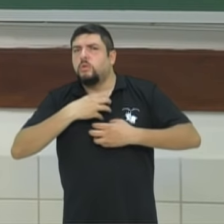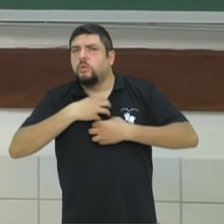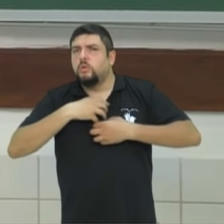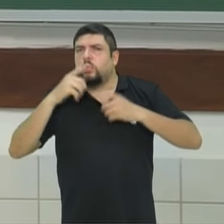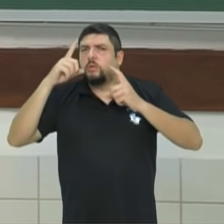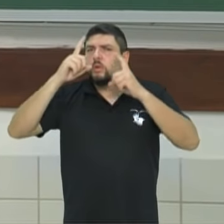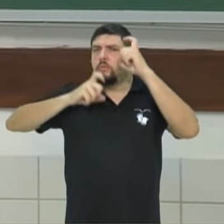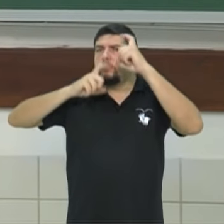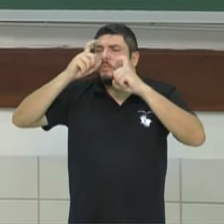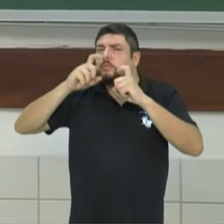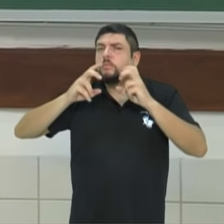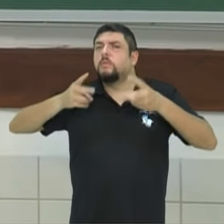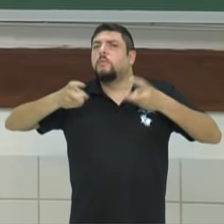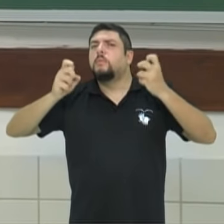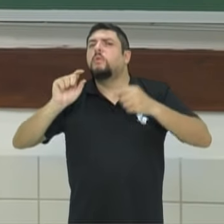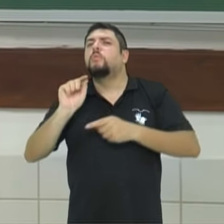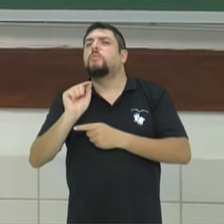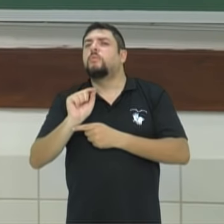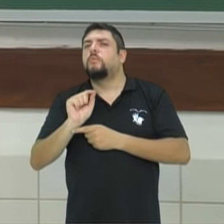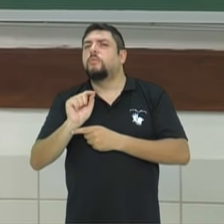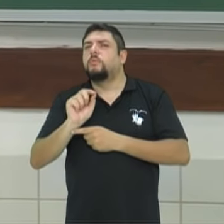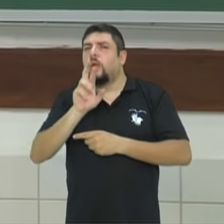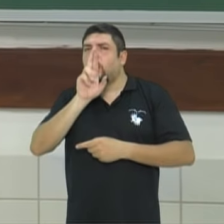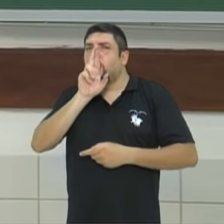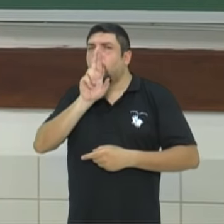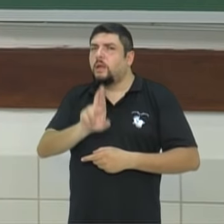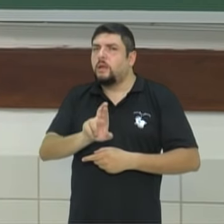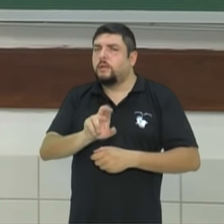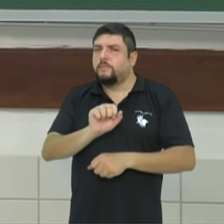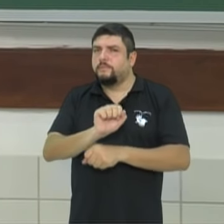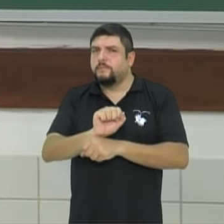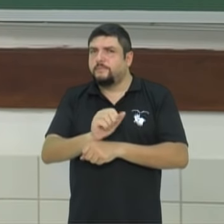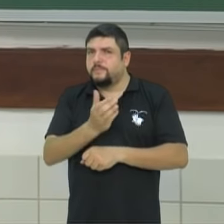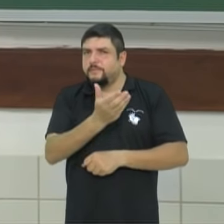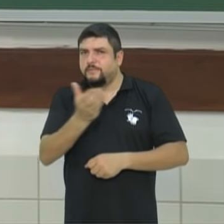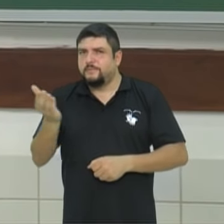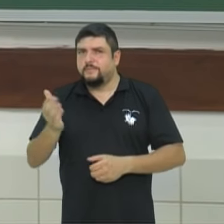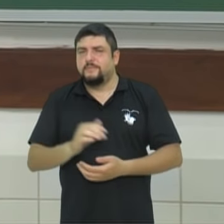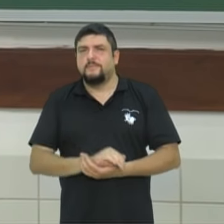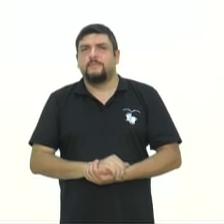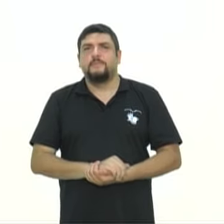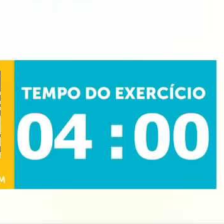expressões faciais dos personagens e elaborar a resposta para a nossa primeira questão da aula de hoje.